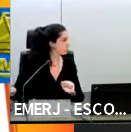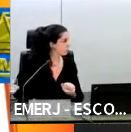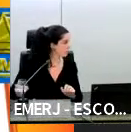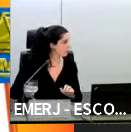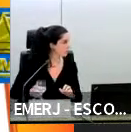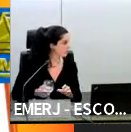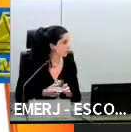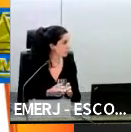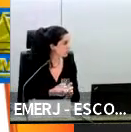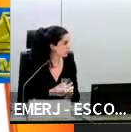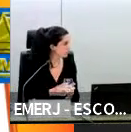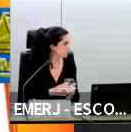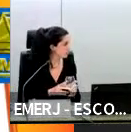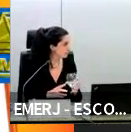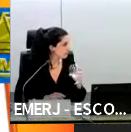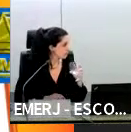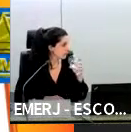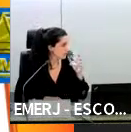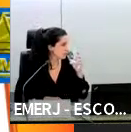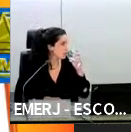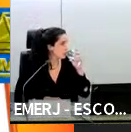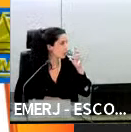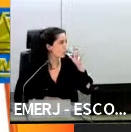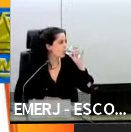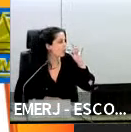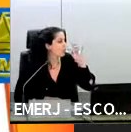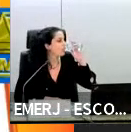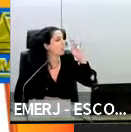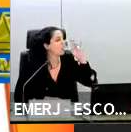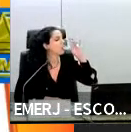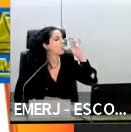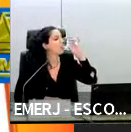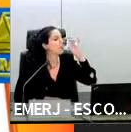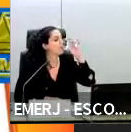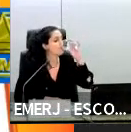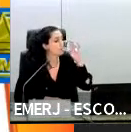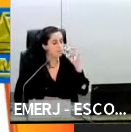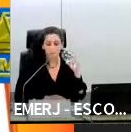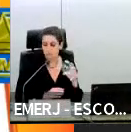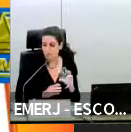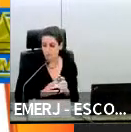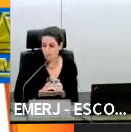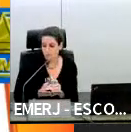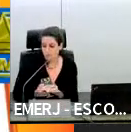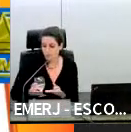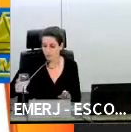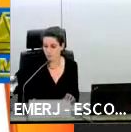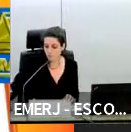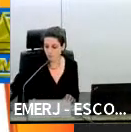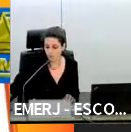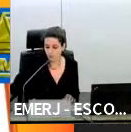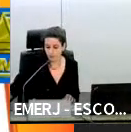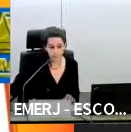e a gente também está em tratativas com a Polícia Civil para melhorar esse trabalho da polícia no encaminhamento para a justiça.